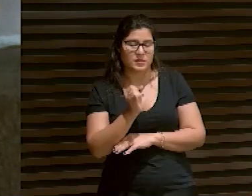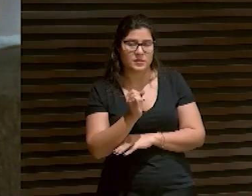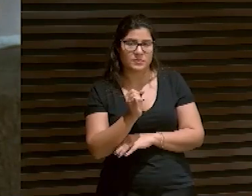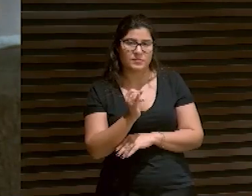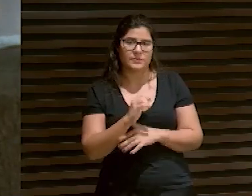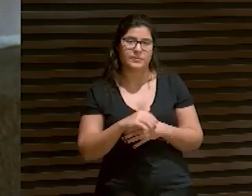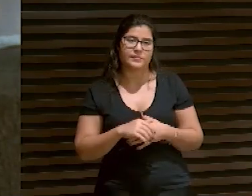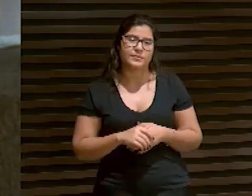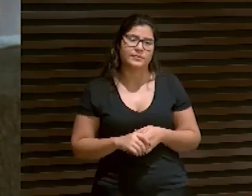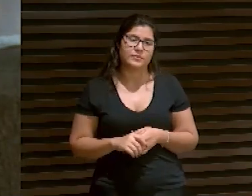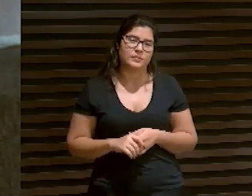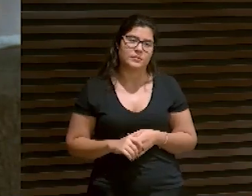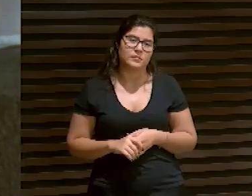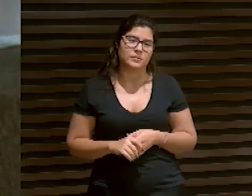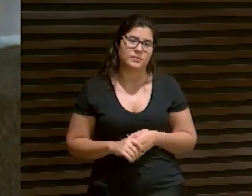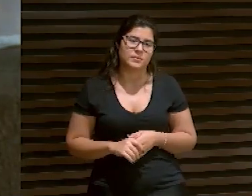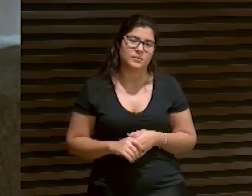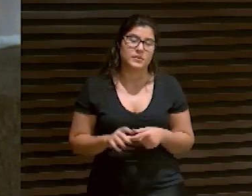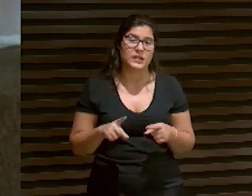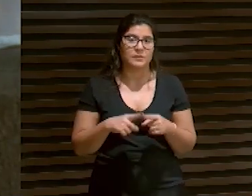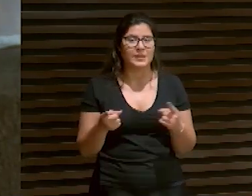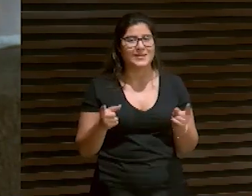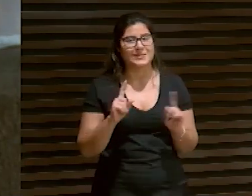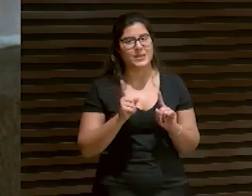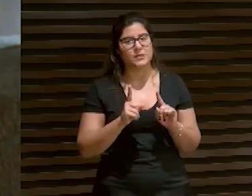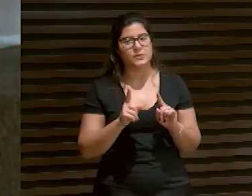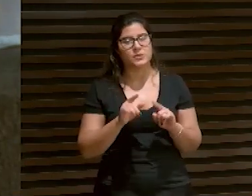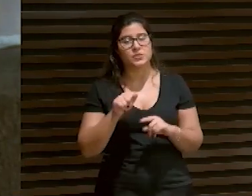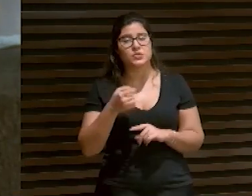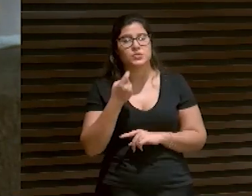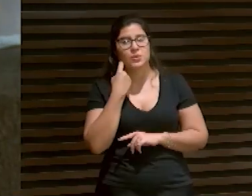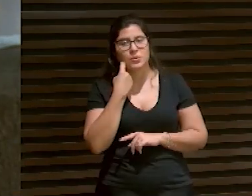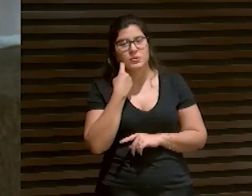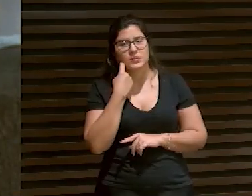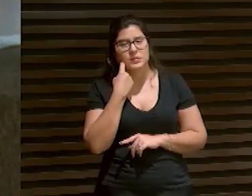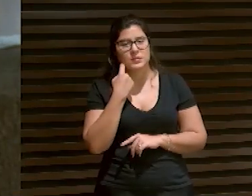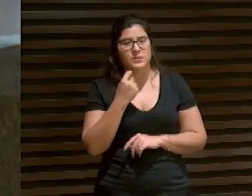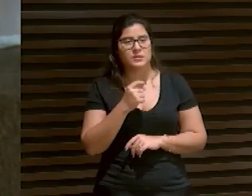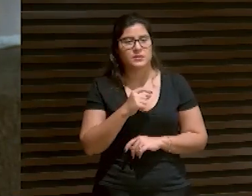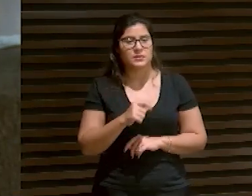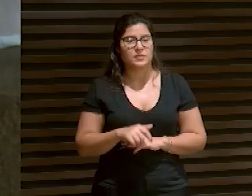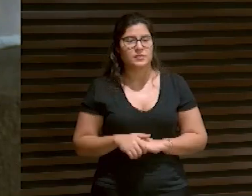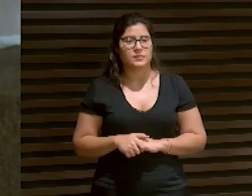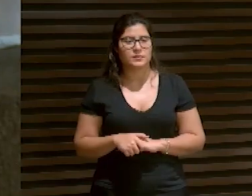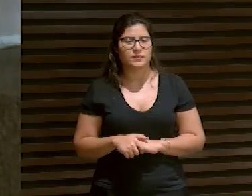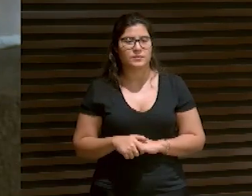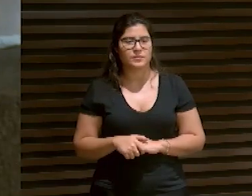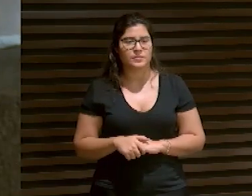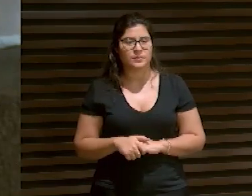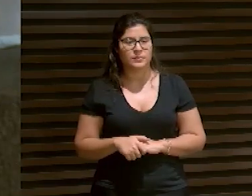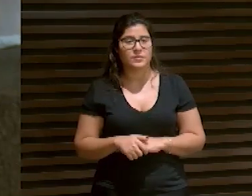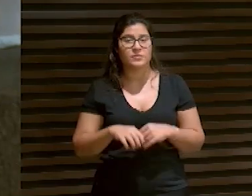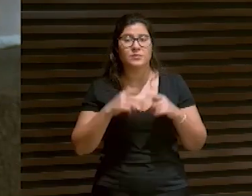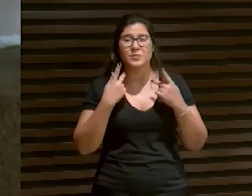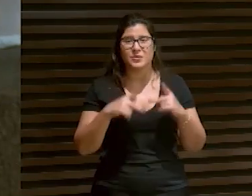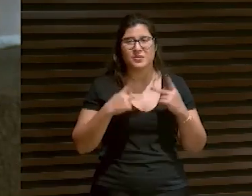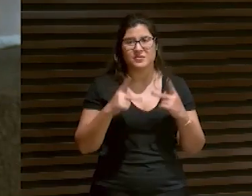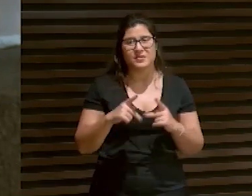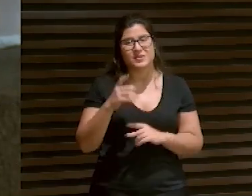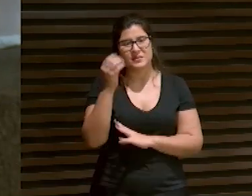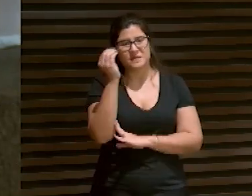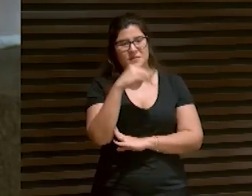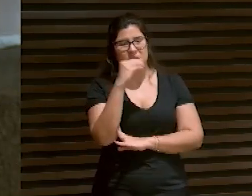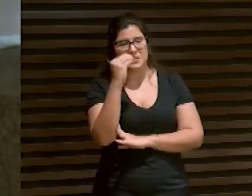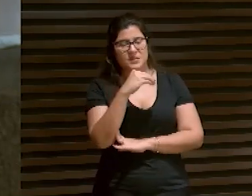mundo. Mas não, irmãos. Jonas, ele não é um herói. Jonas é um profeta fracassado. E,